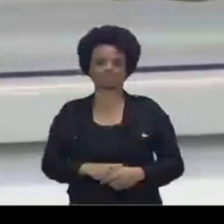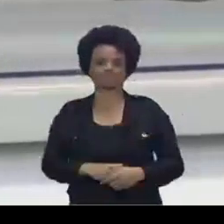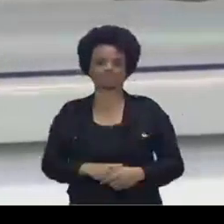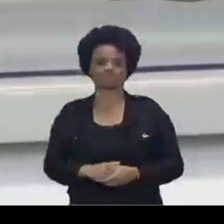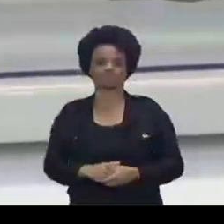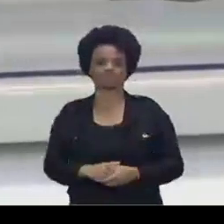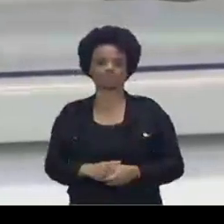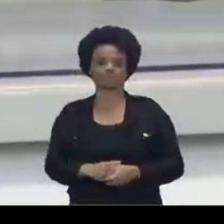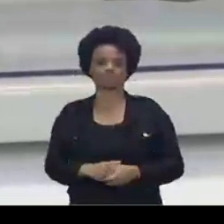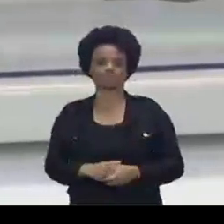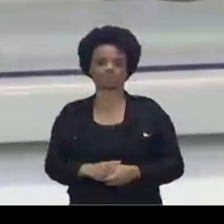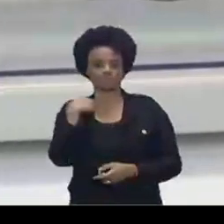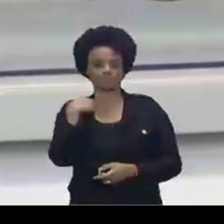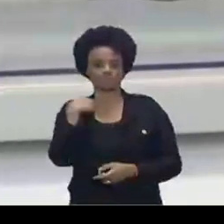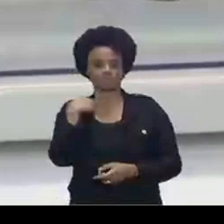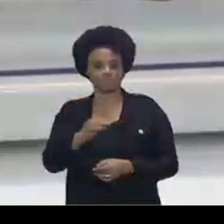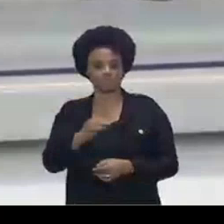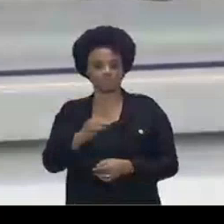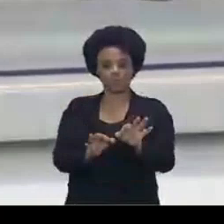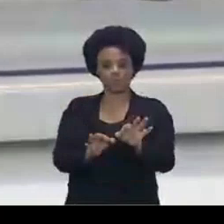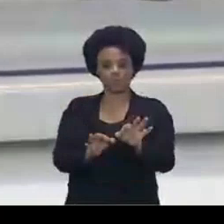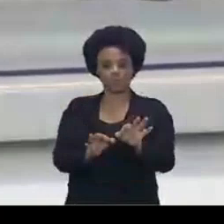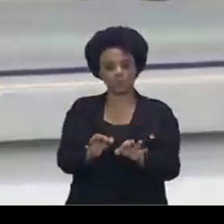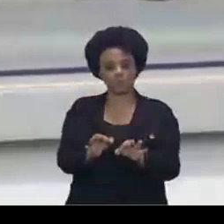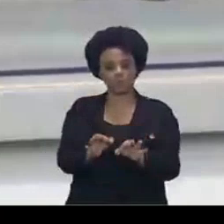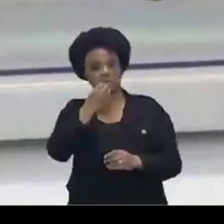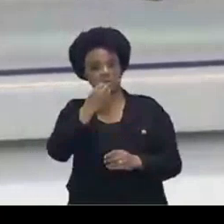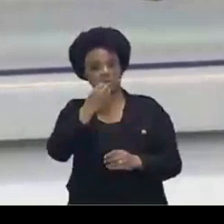Aí a gente vem e ajusta com bastante